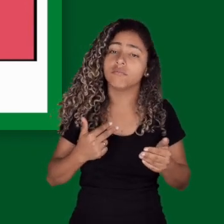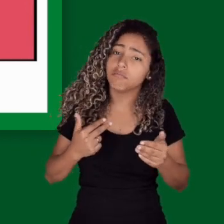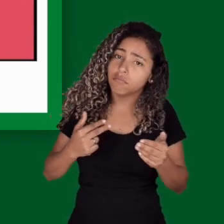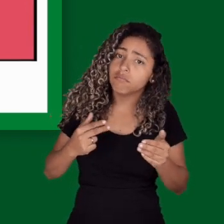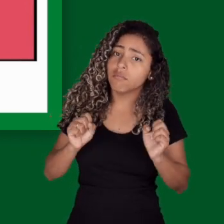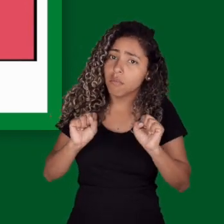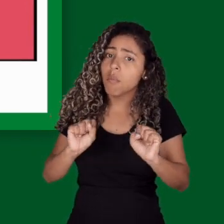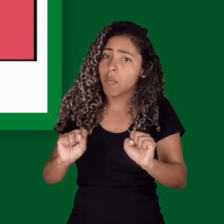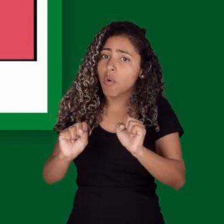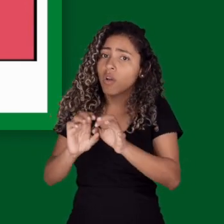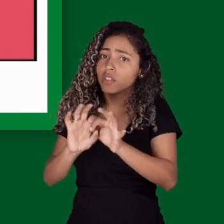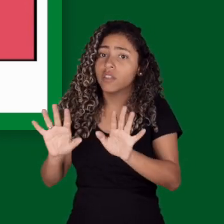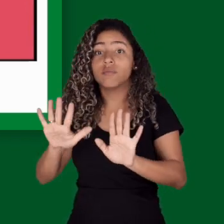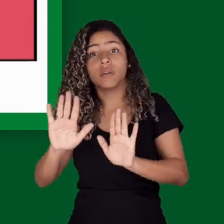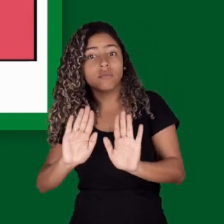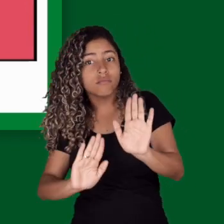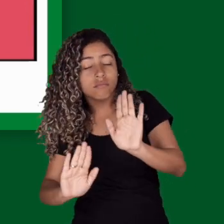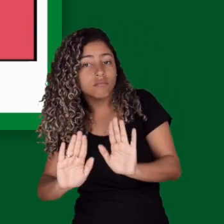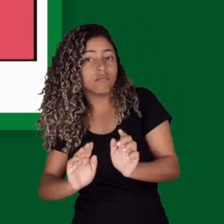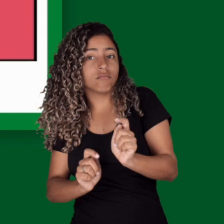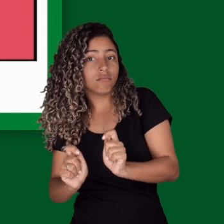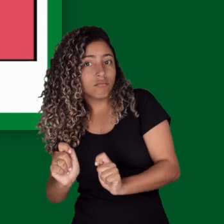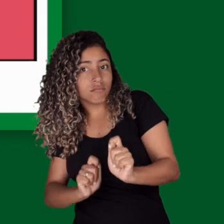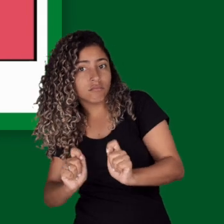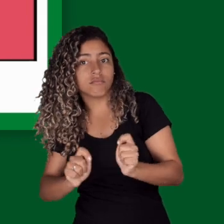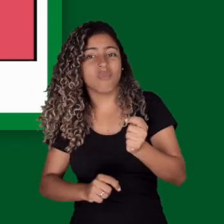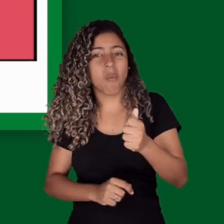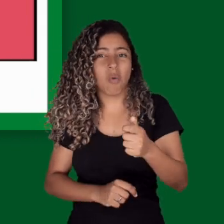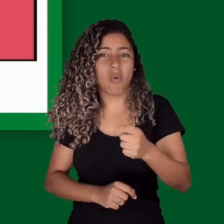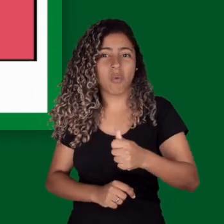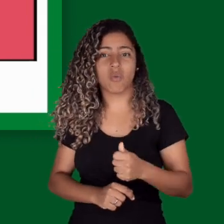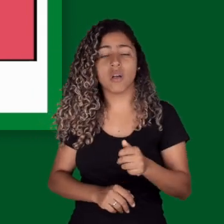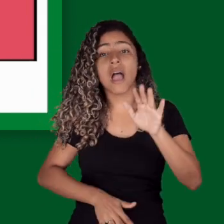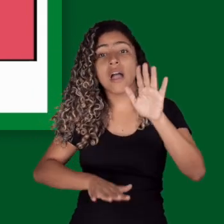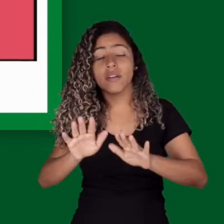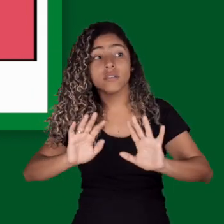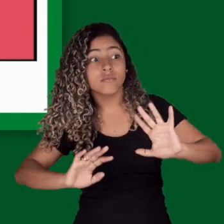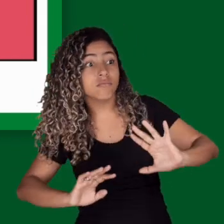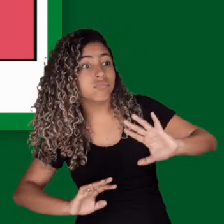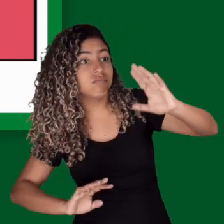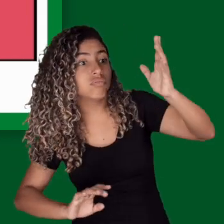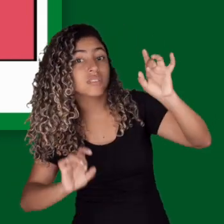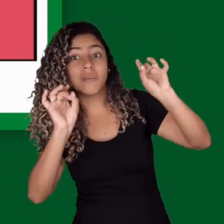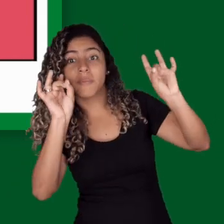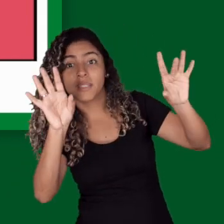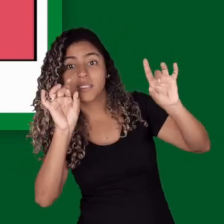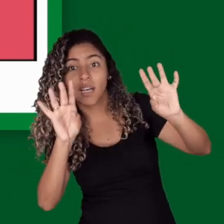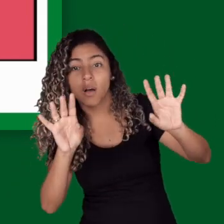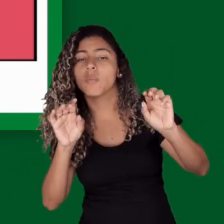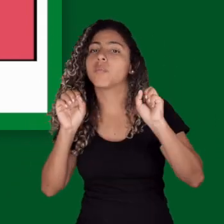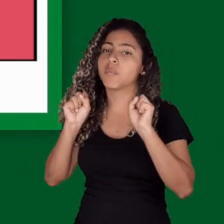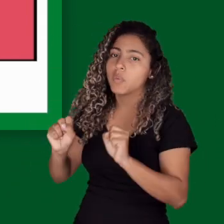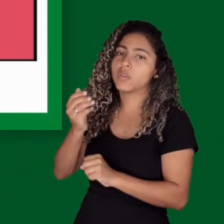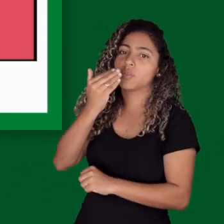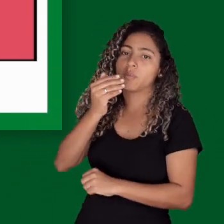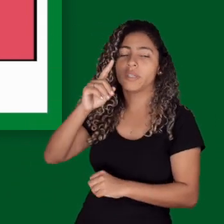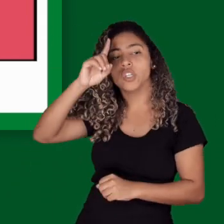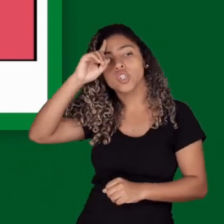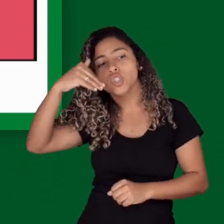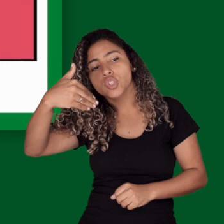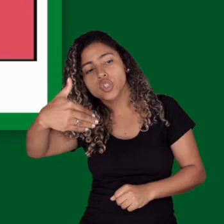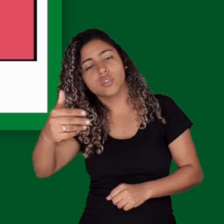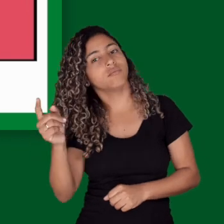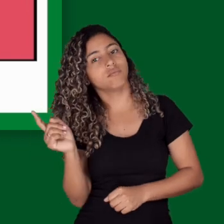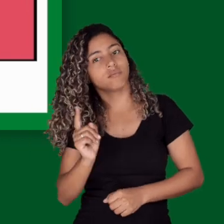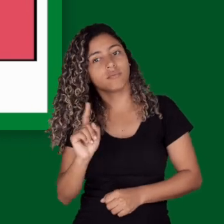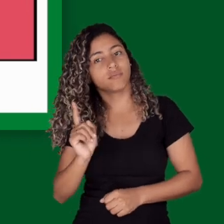e o açúcar, eles podem ser consumidos, mas com moderação e de preferência em ocasiões especiais. Eles não devem ser